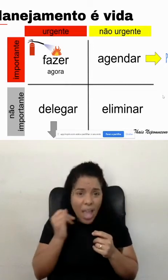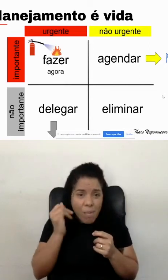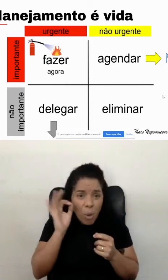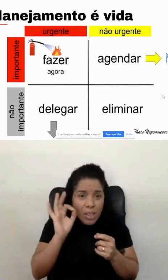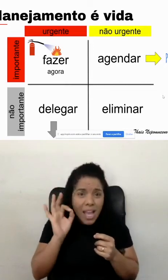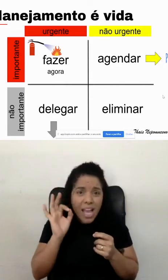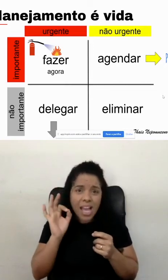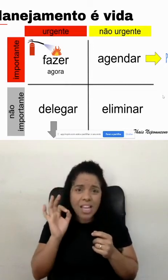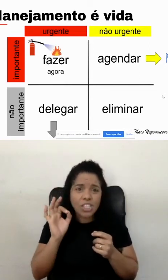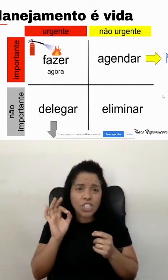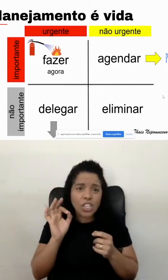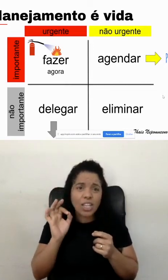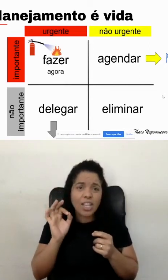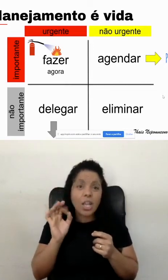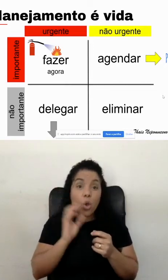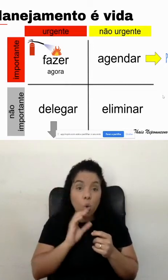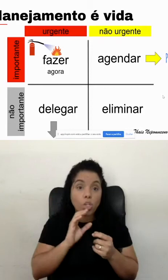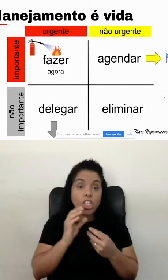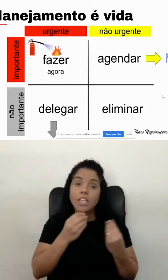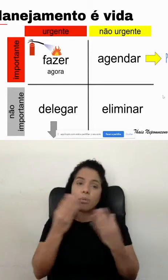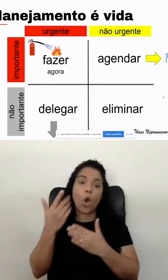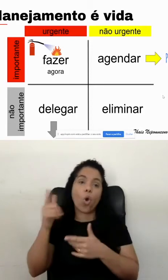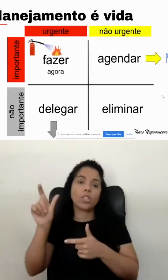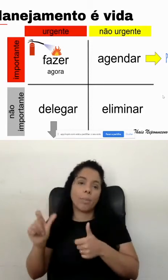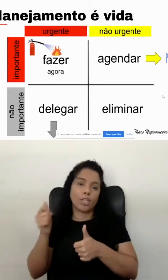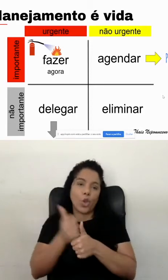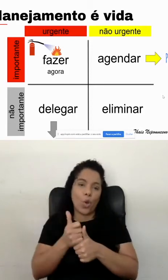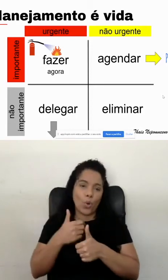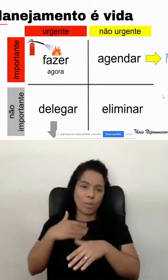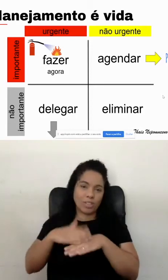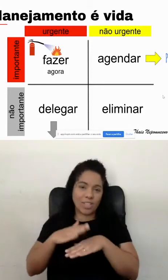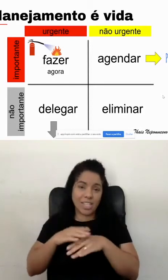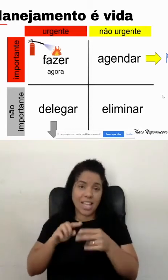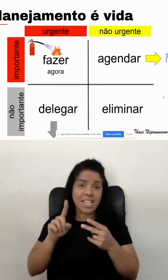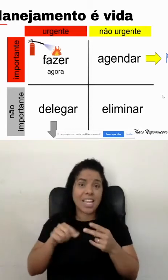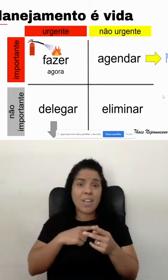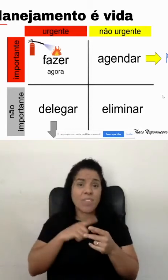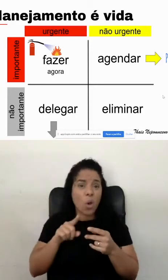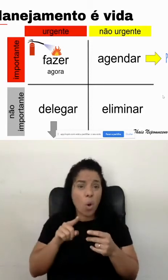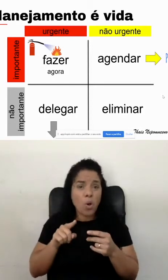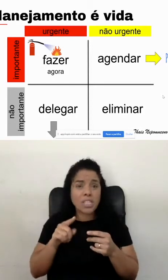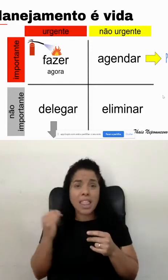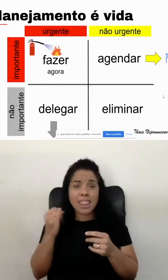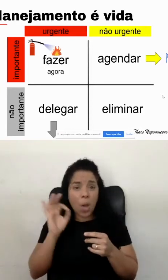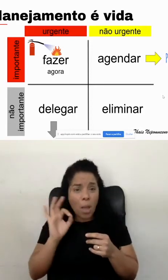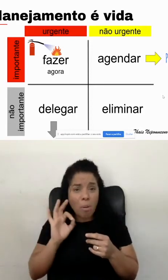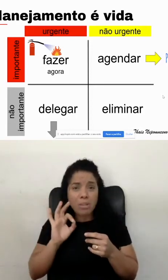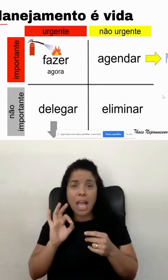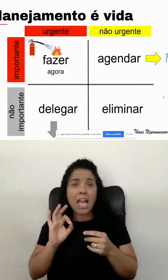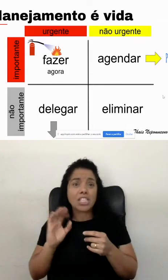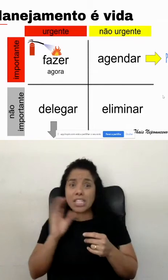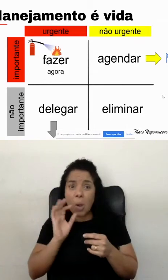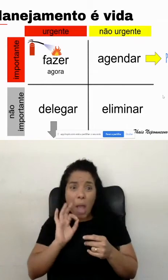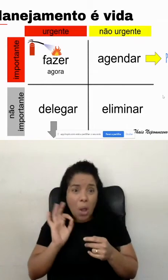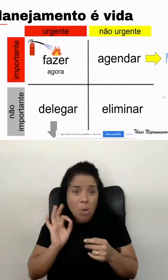comigo mais. Né? O não importante e não urgente, eu já elimino. E aí, o que sobra? Sobra apagar